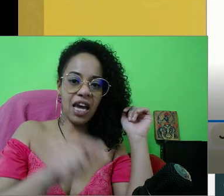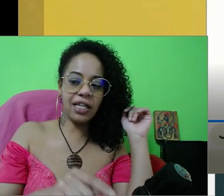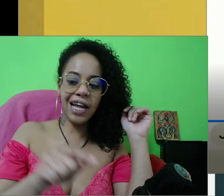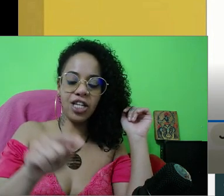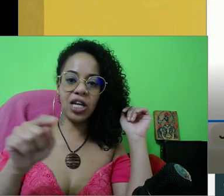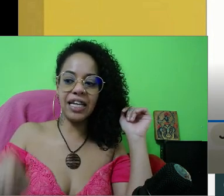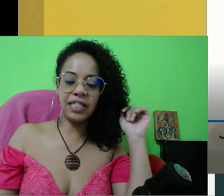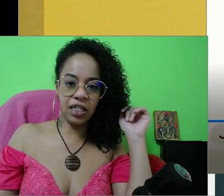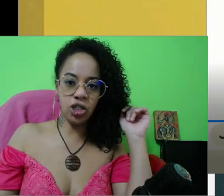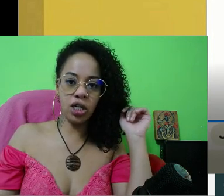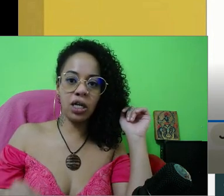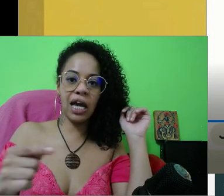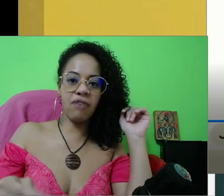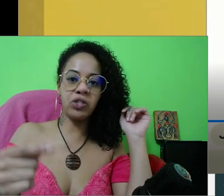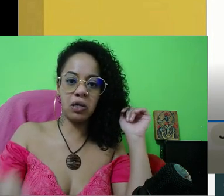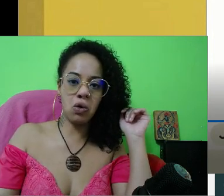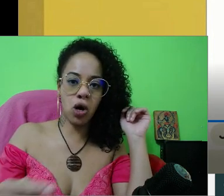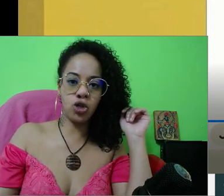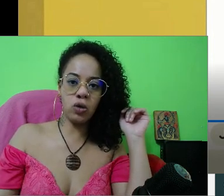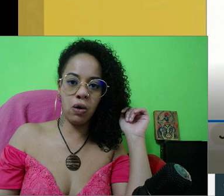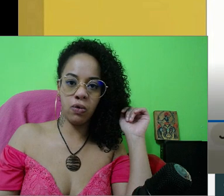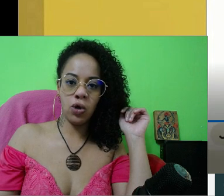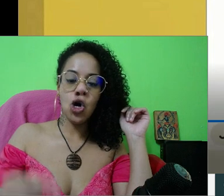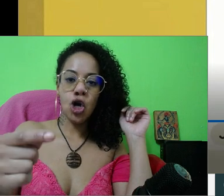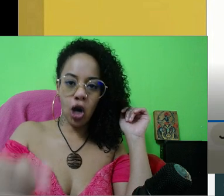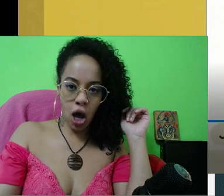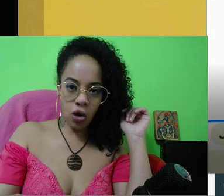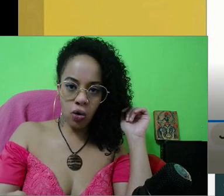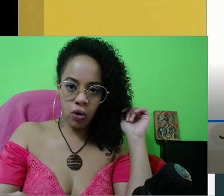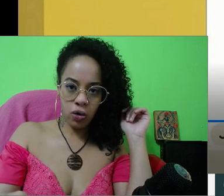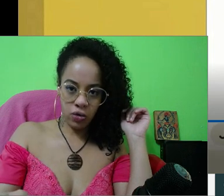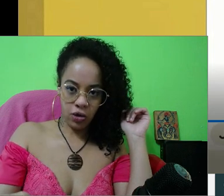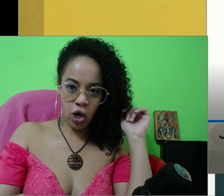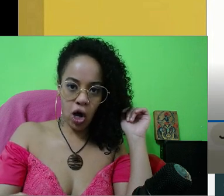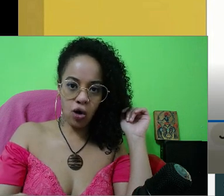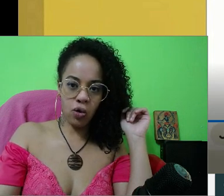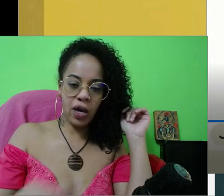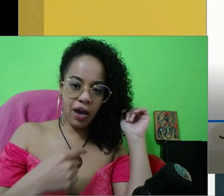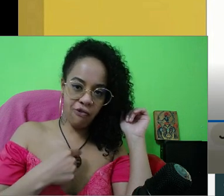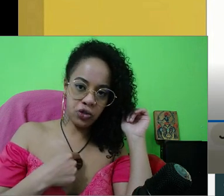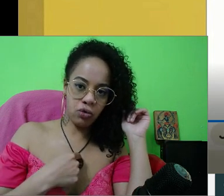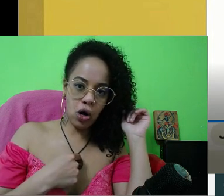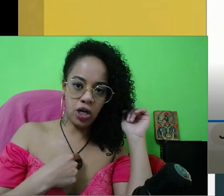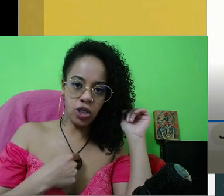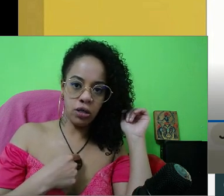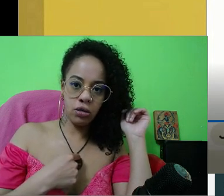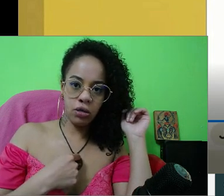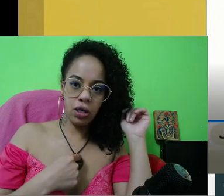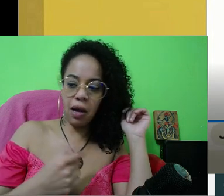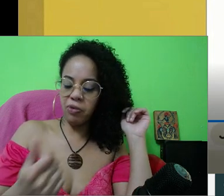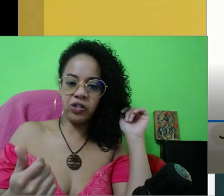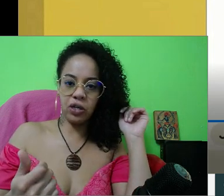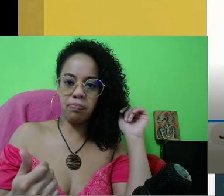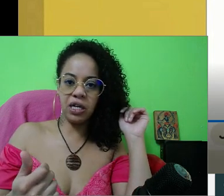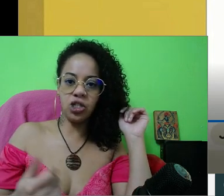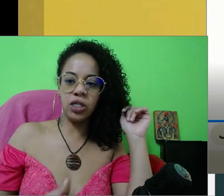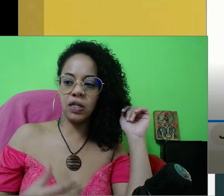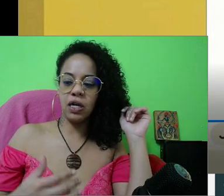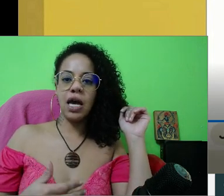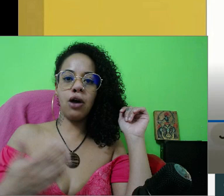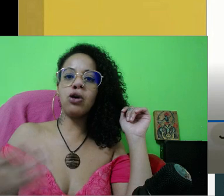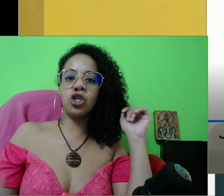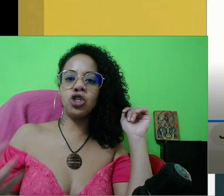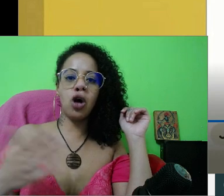a realidade ela existe quer você Concorde ou não logo logo eu fiz o corte e a professora